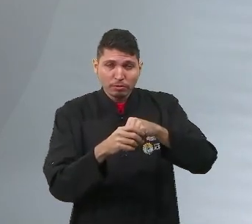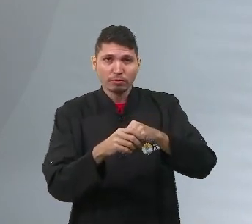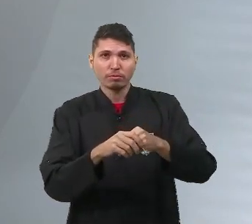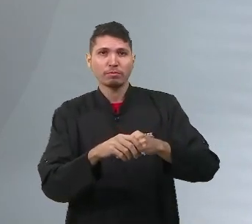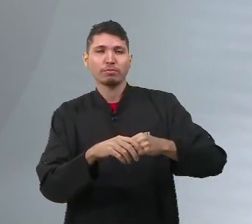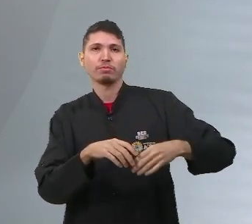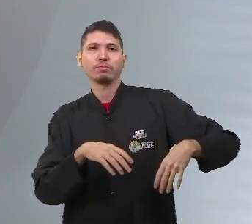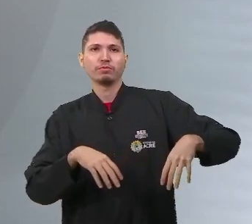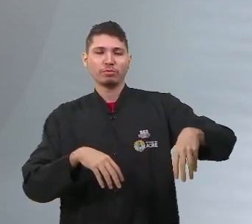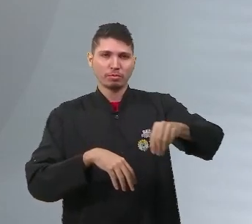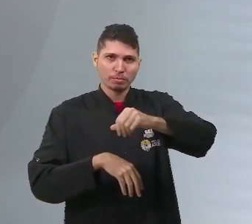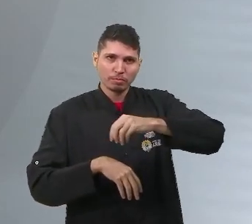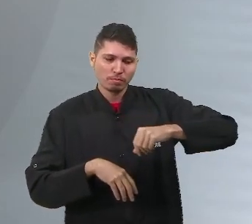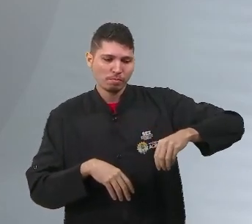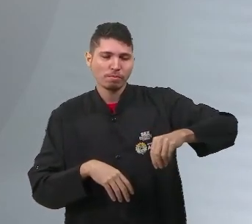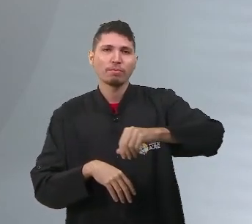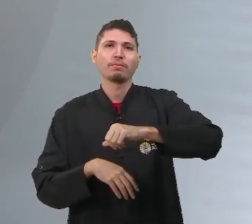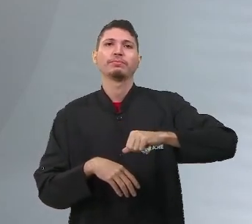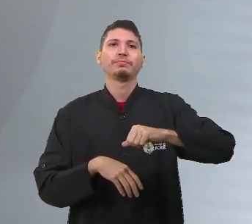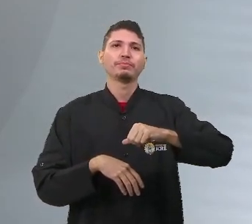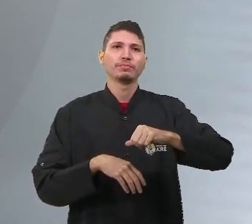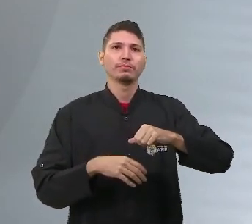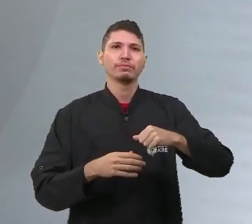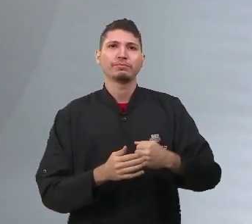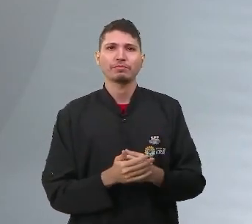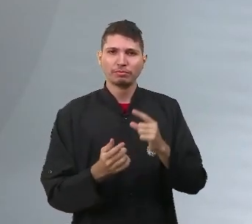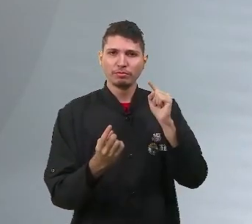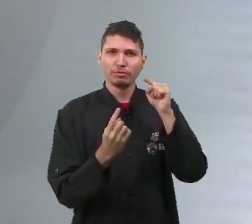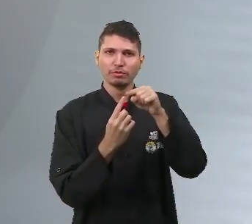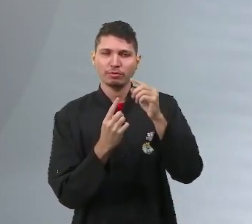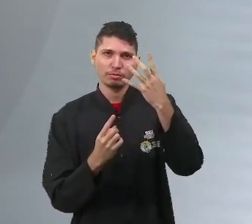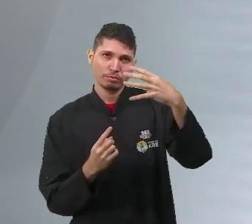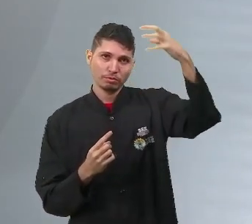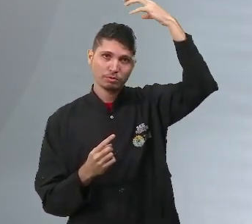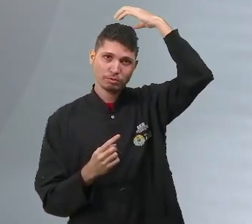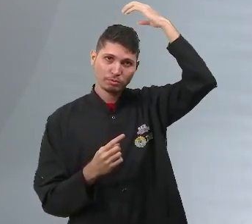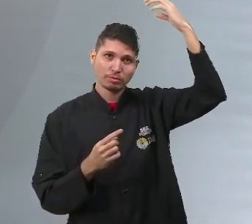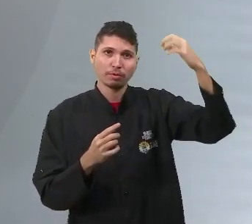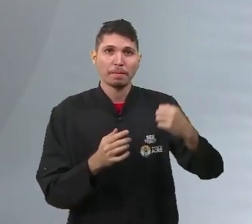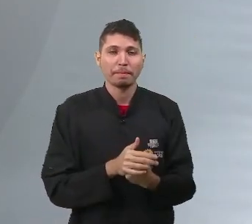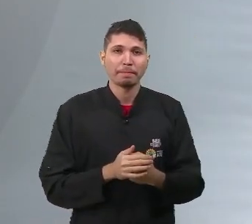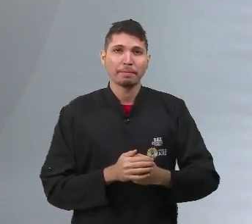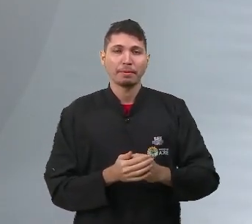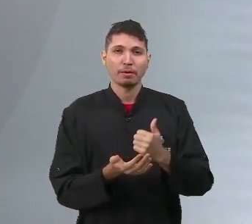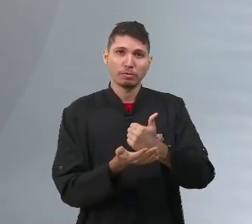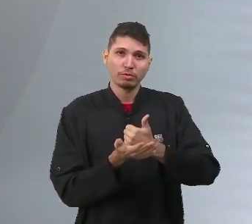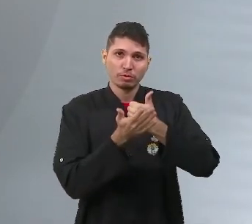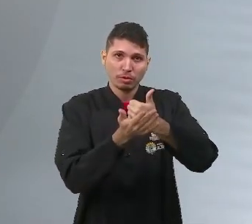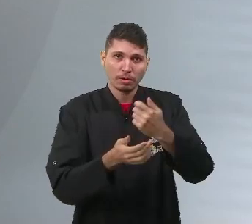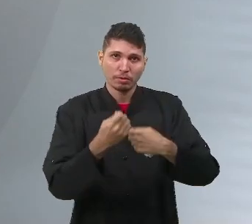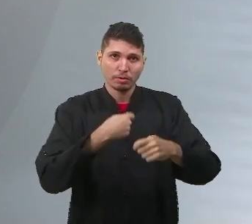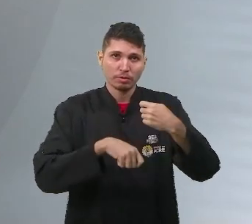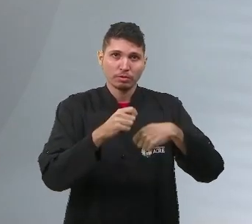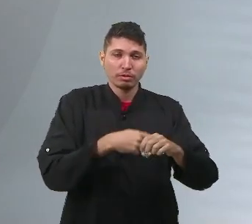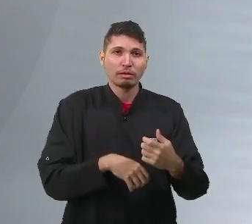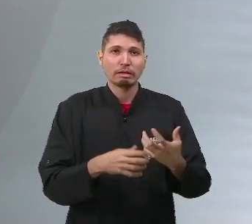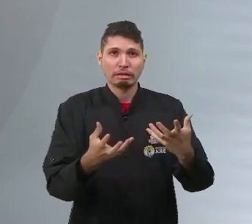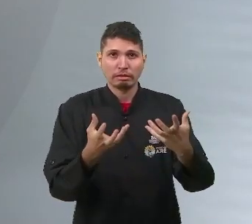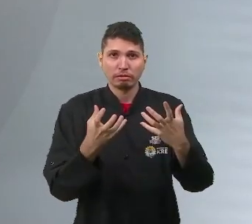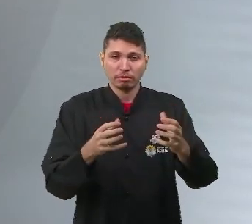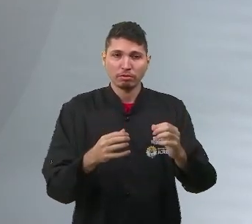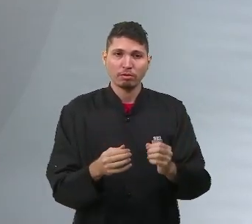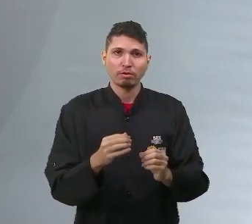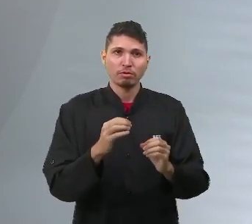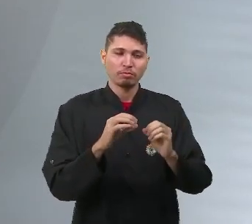principal característica do mercantilismo. E o objetivo que esses reis tinham para intervir na economia era justamente porque eles queriam